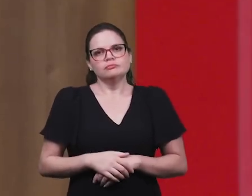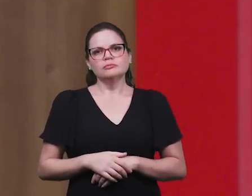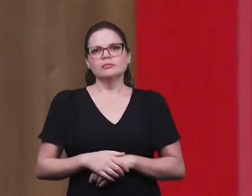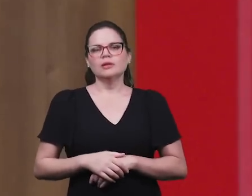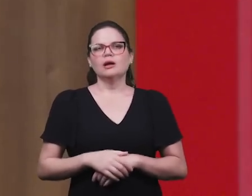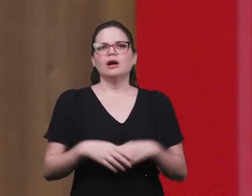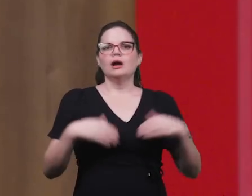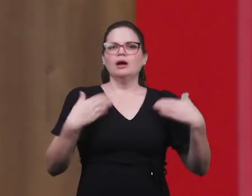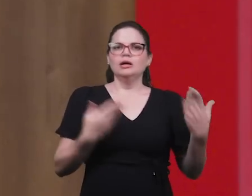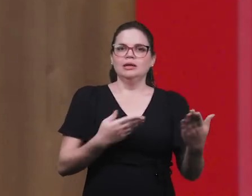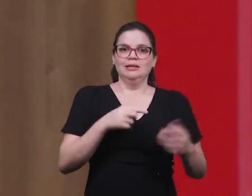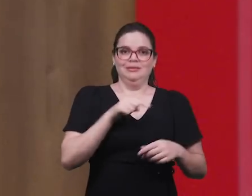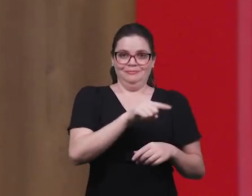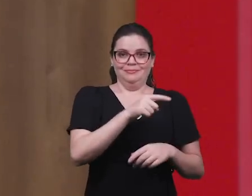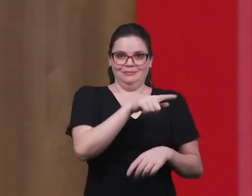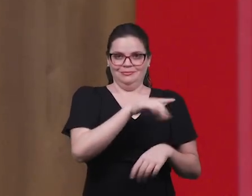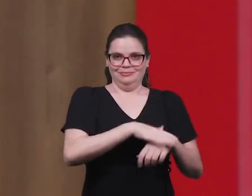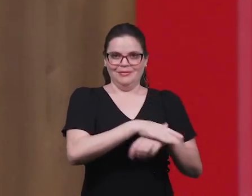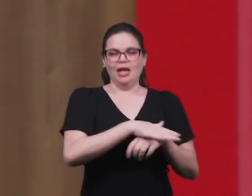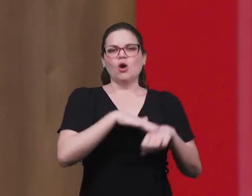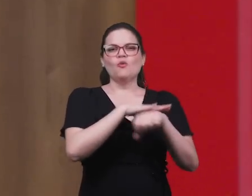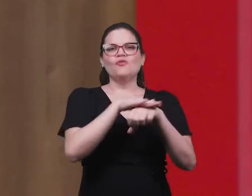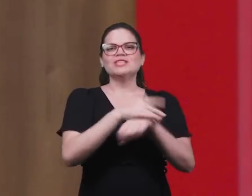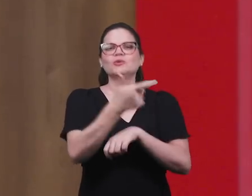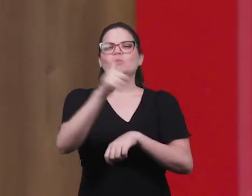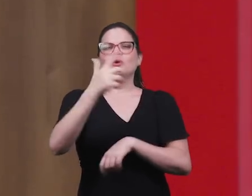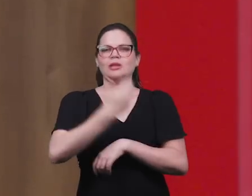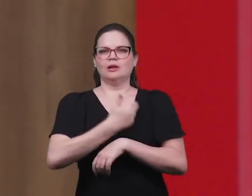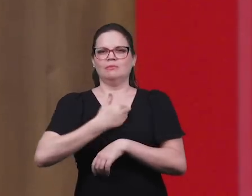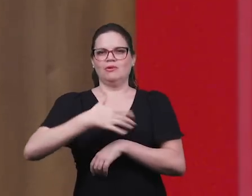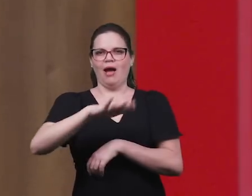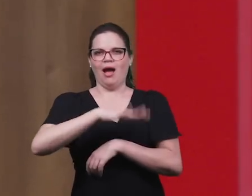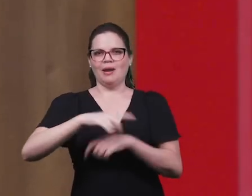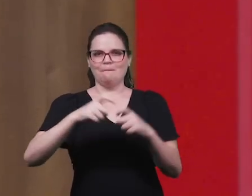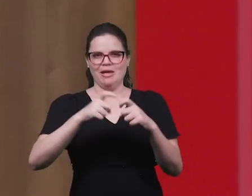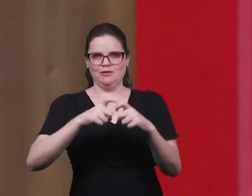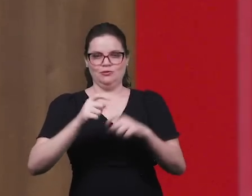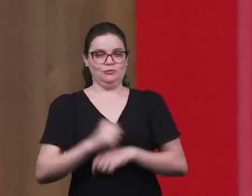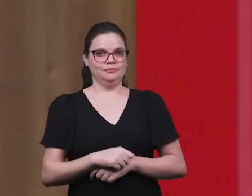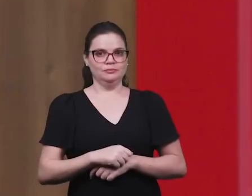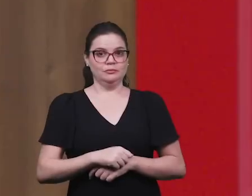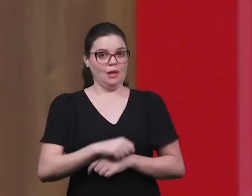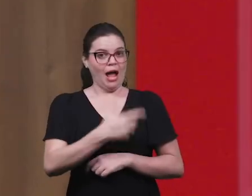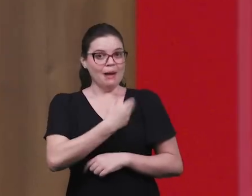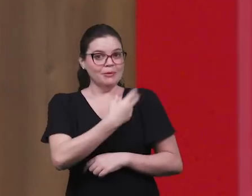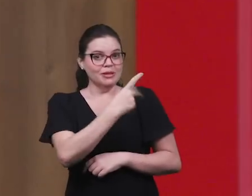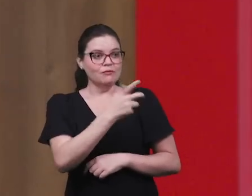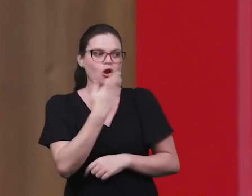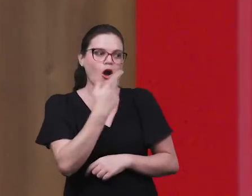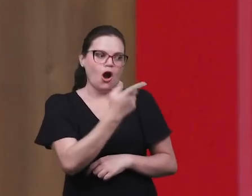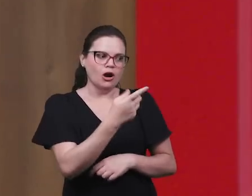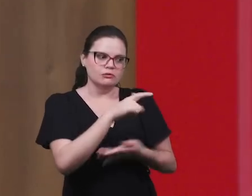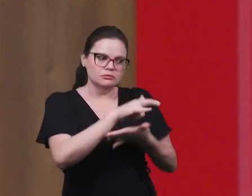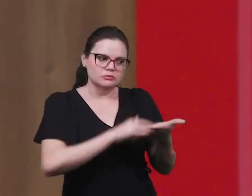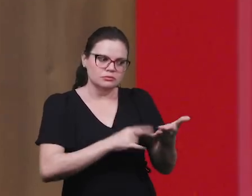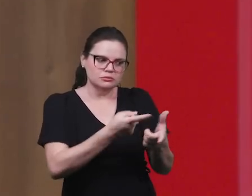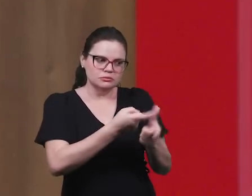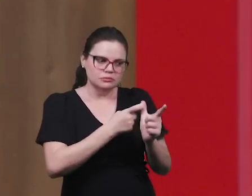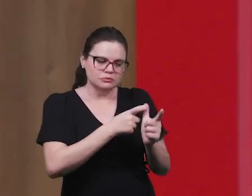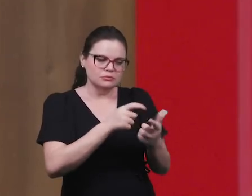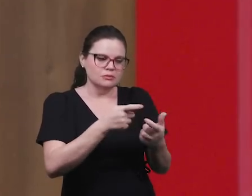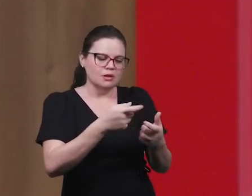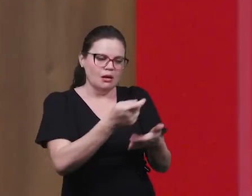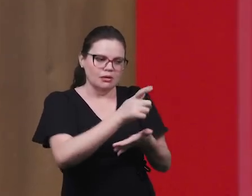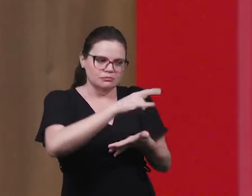disso, de que ele conversando com outro amigo dele, que era da área de saúde, o amigo dele disse assim: olha, eu posso te dar um atestado médico. Você